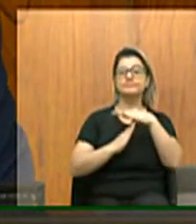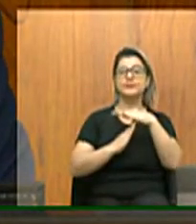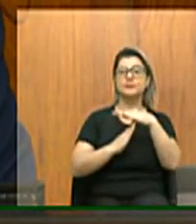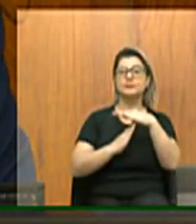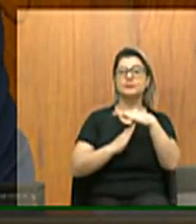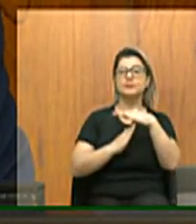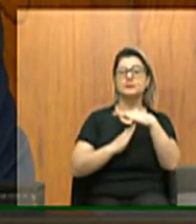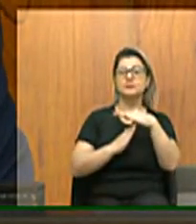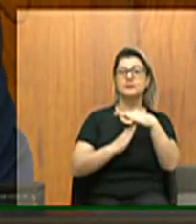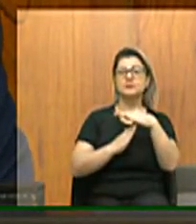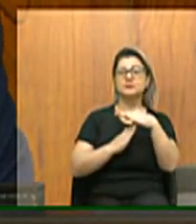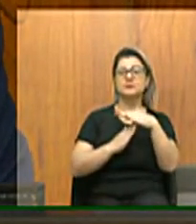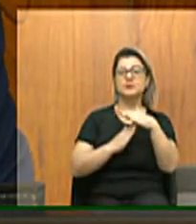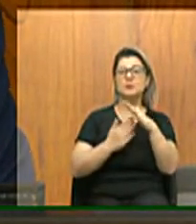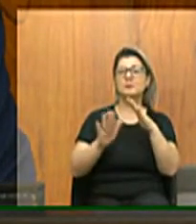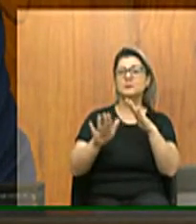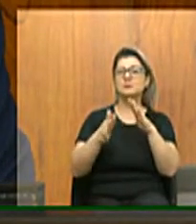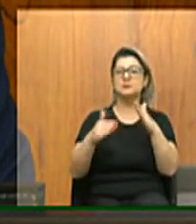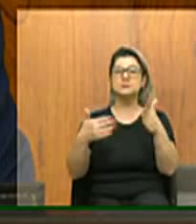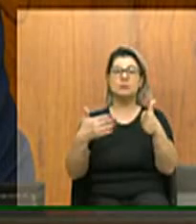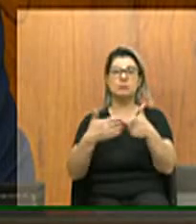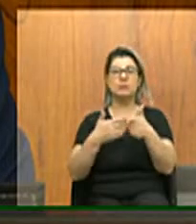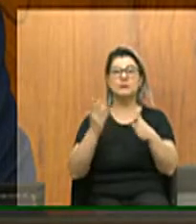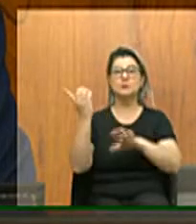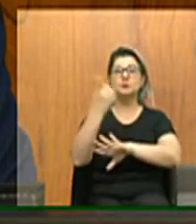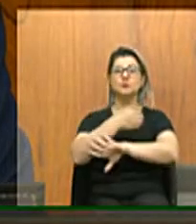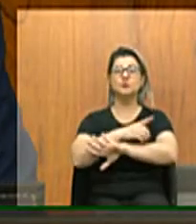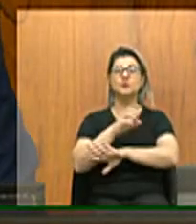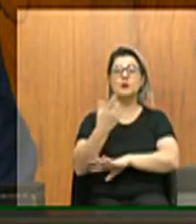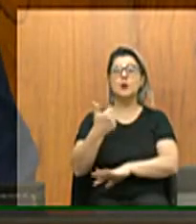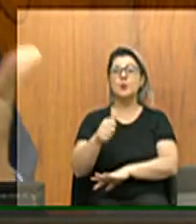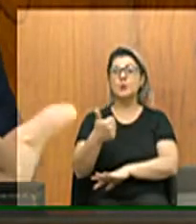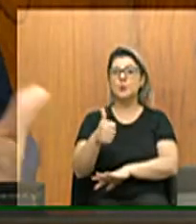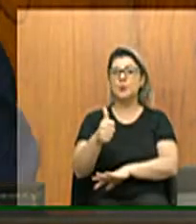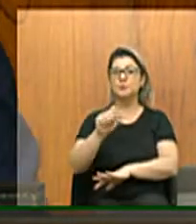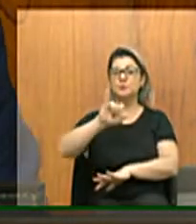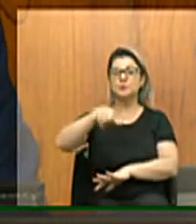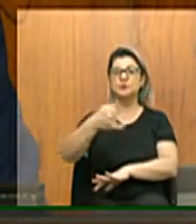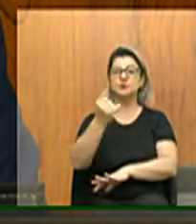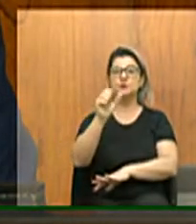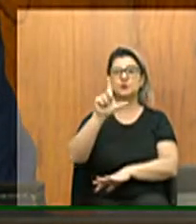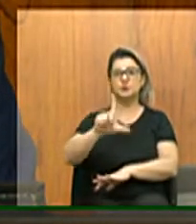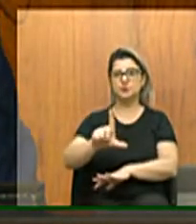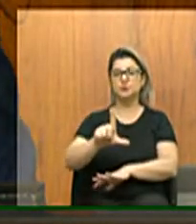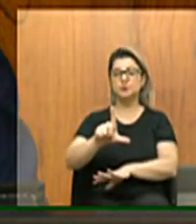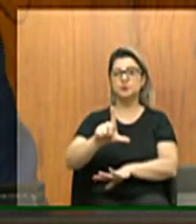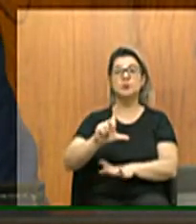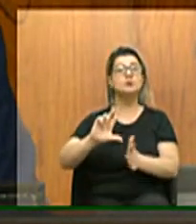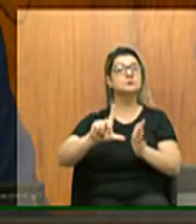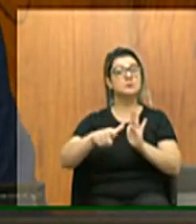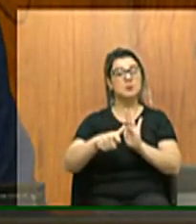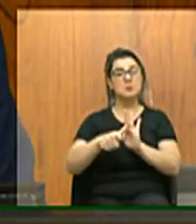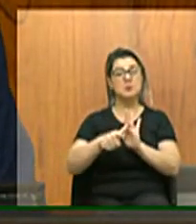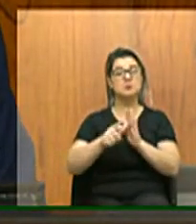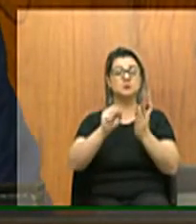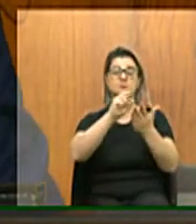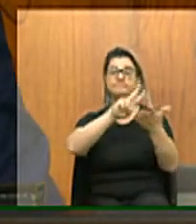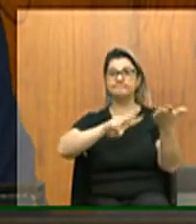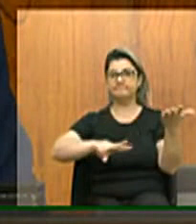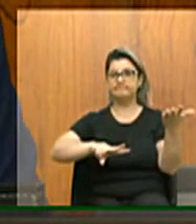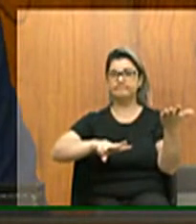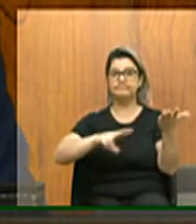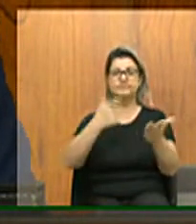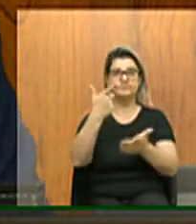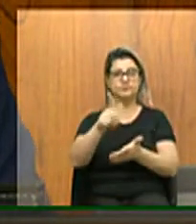menos aí até o dia 11 de julho, aí lá na frente vamos avaliar novamente essa